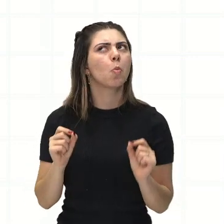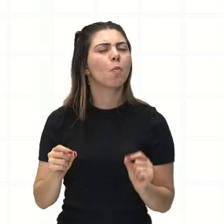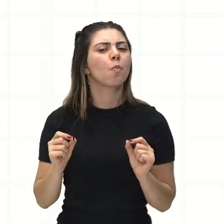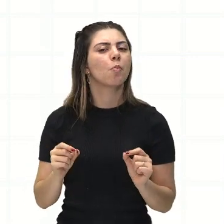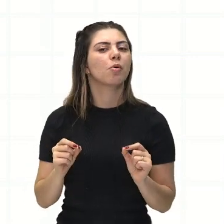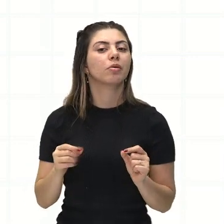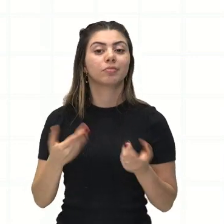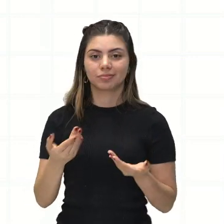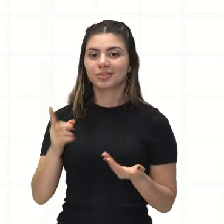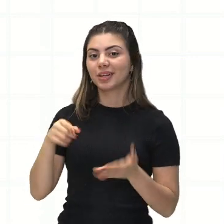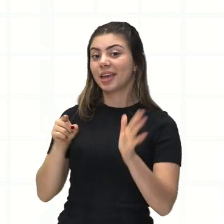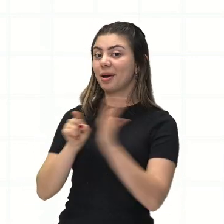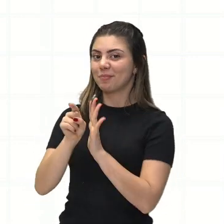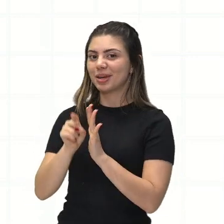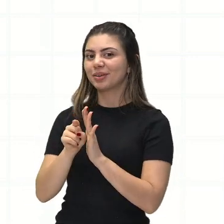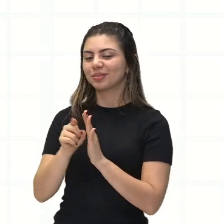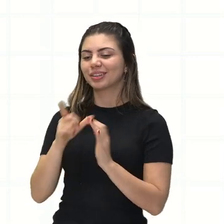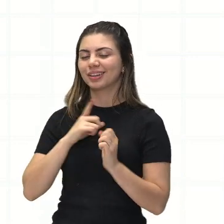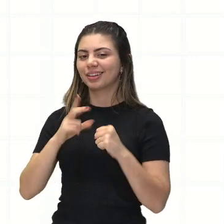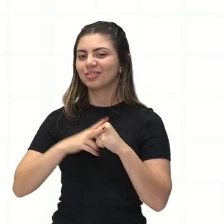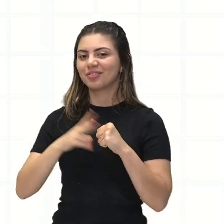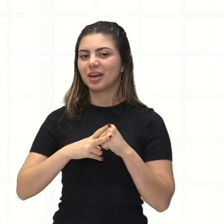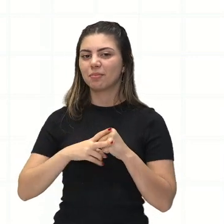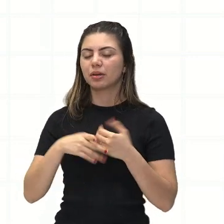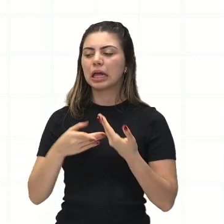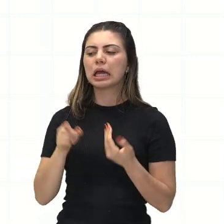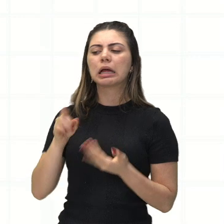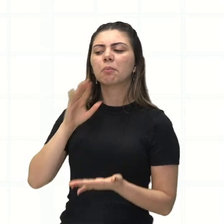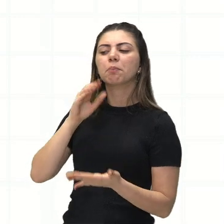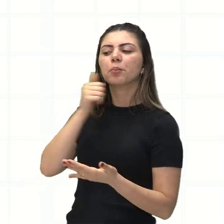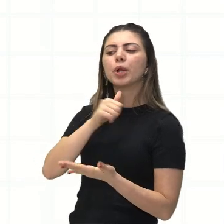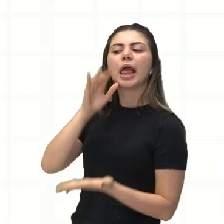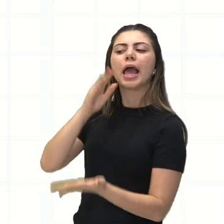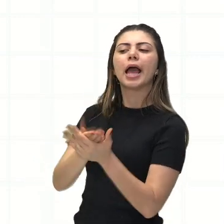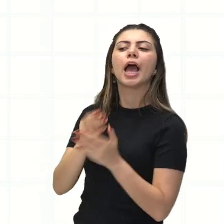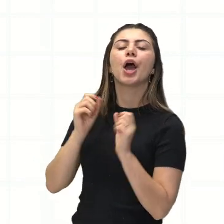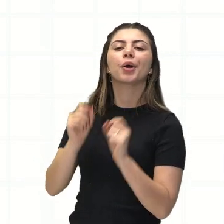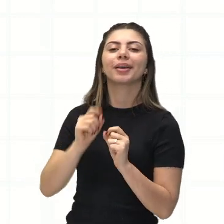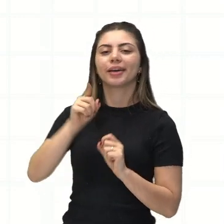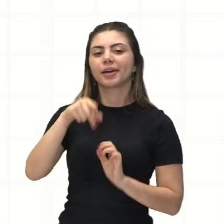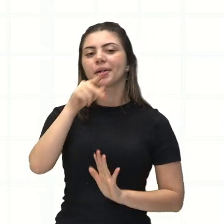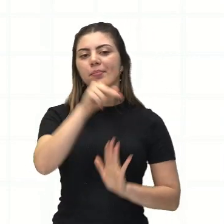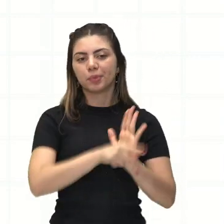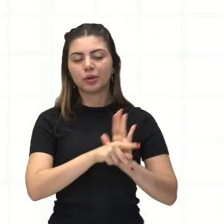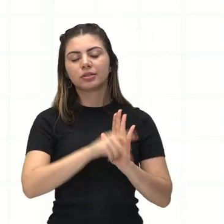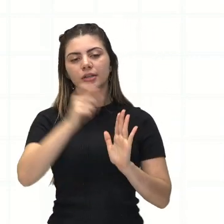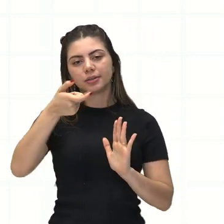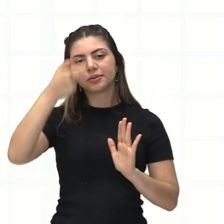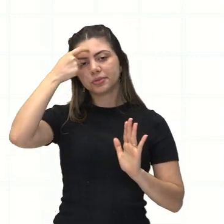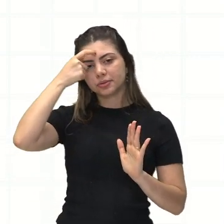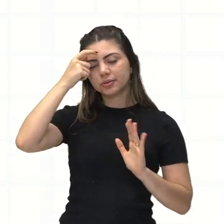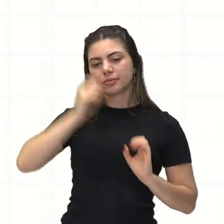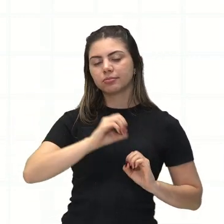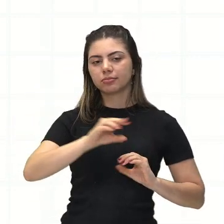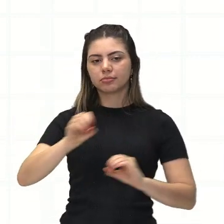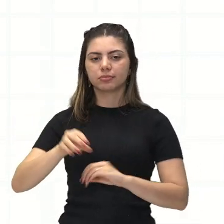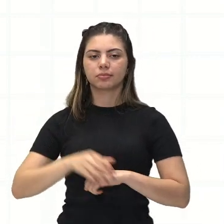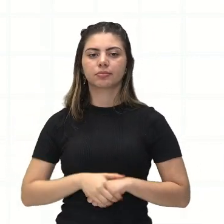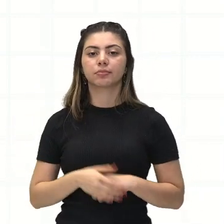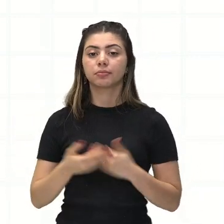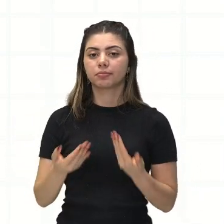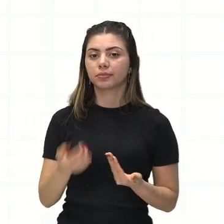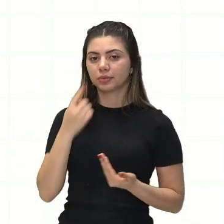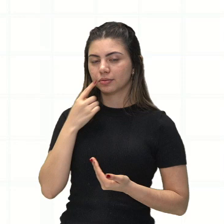Essa é a pergunta que eu farei ao meu verbo. Ela acredita em projetos de conscientização. Olha lá, uma